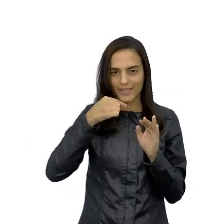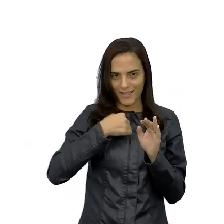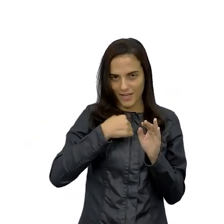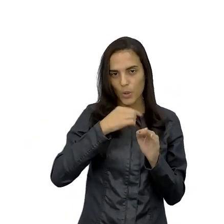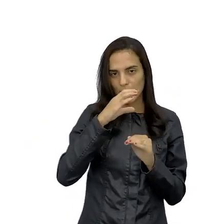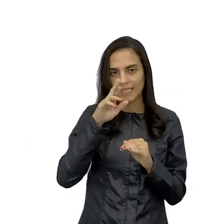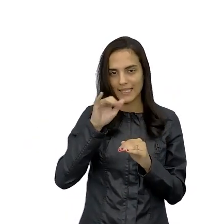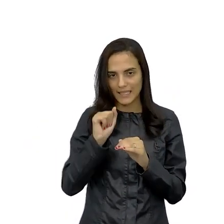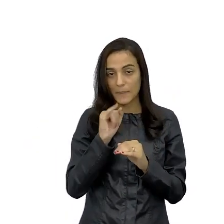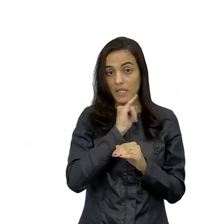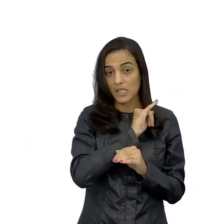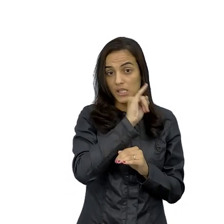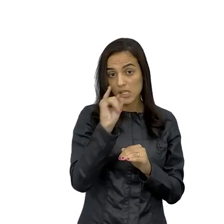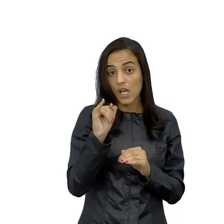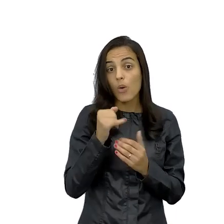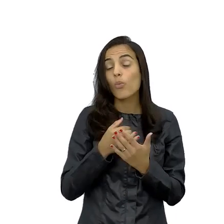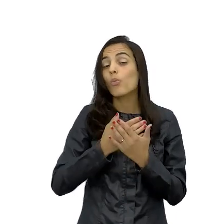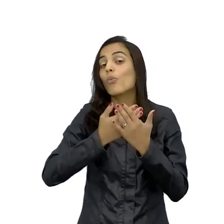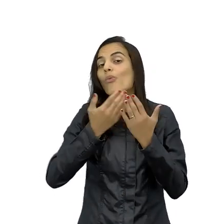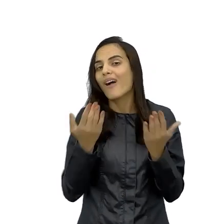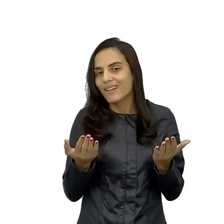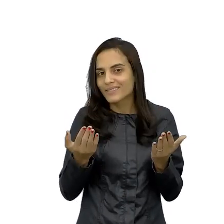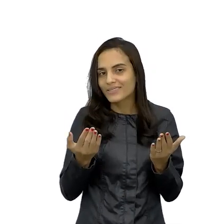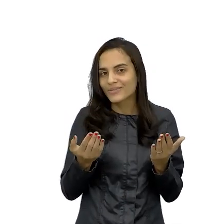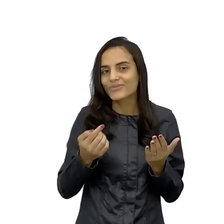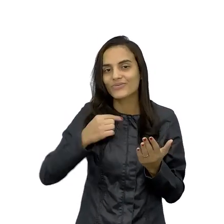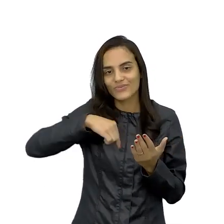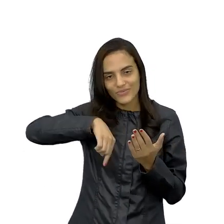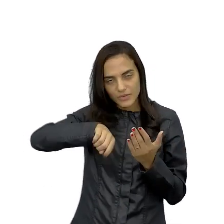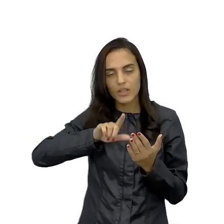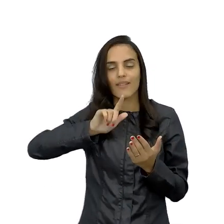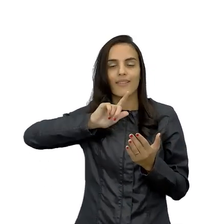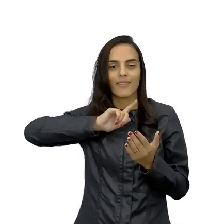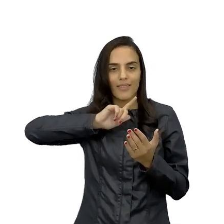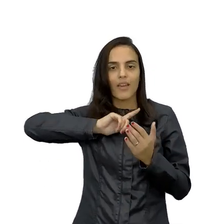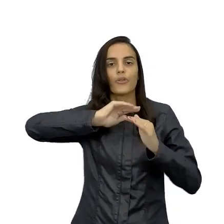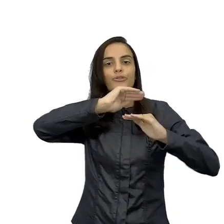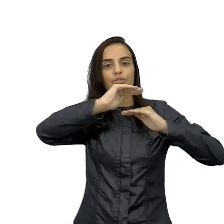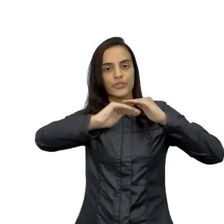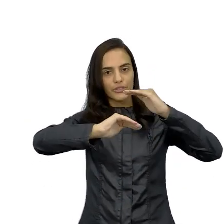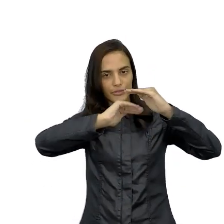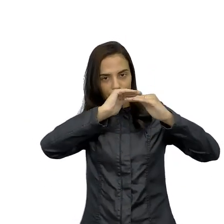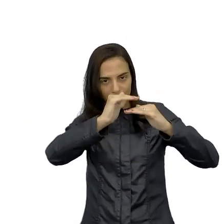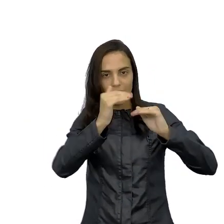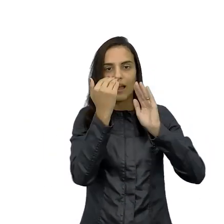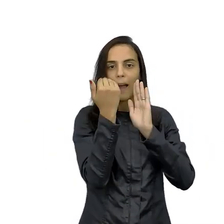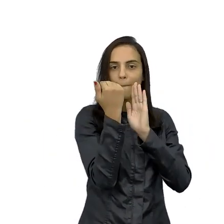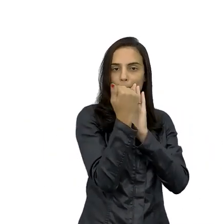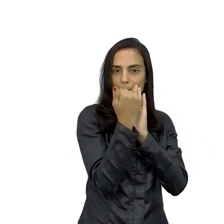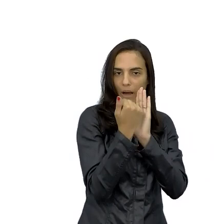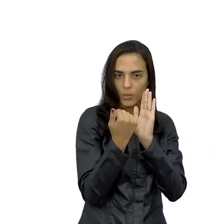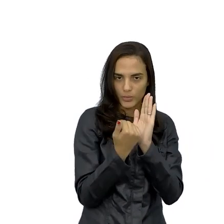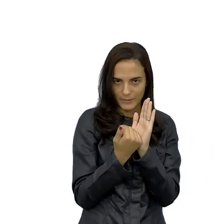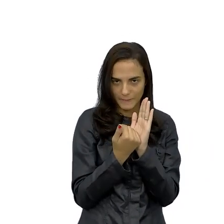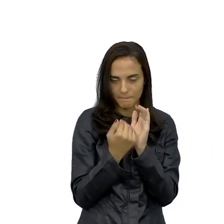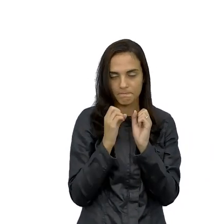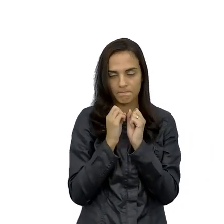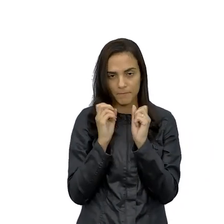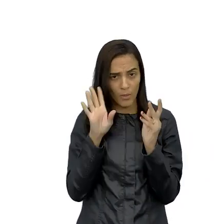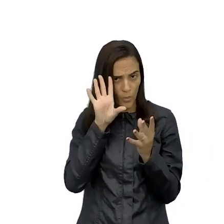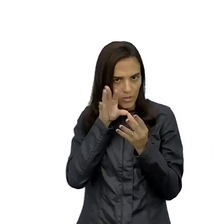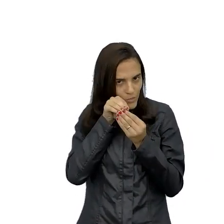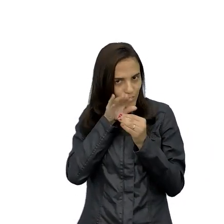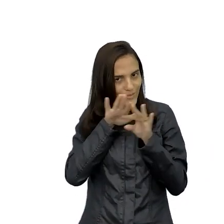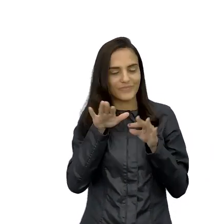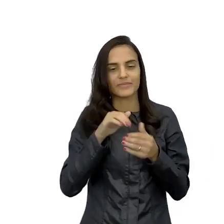para dizer para vocês em qual ponto a gente vai estar desenvolvendo a nossa pauta, tá? Então, a gente está falando